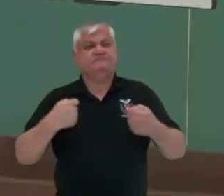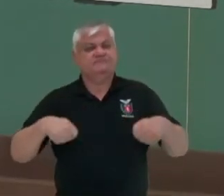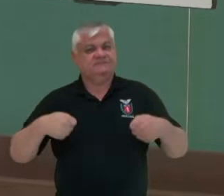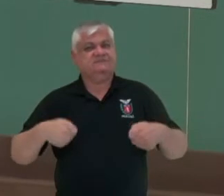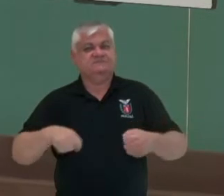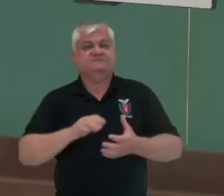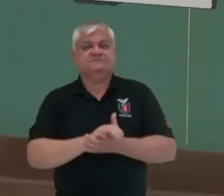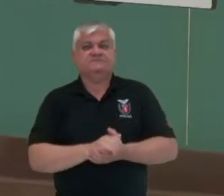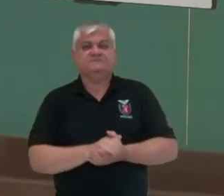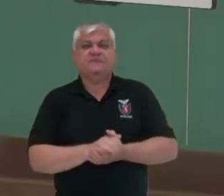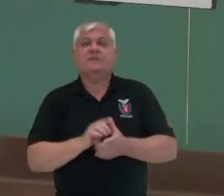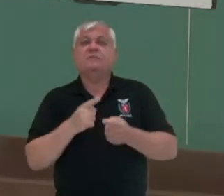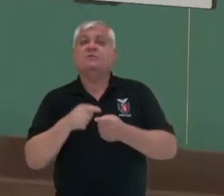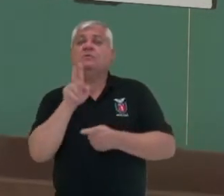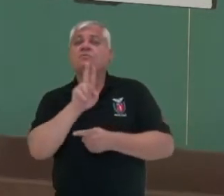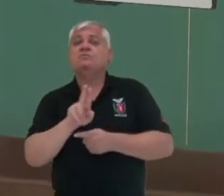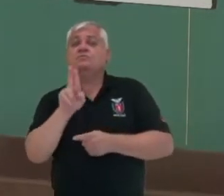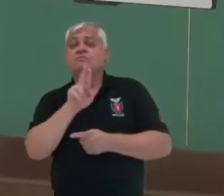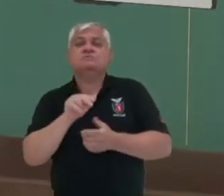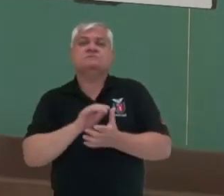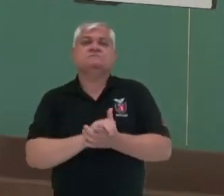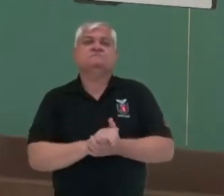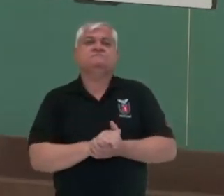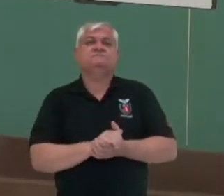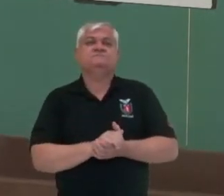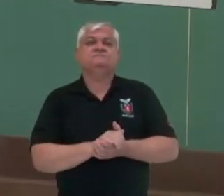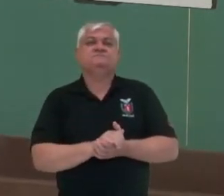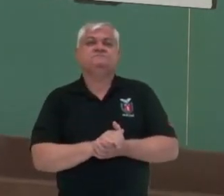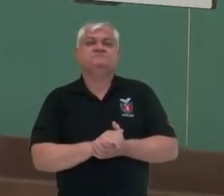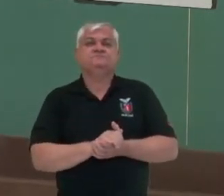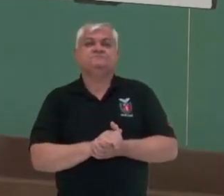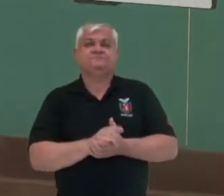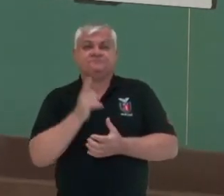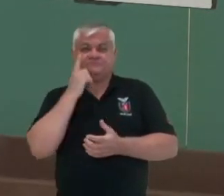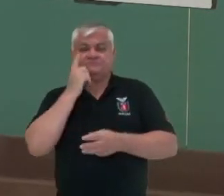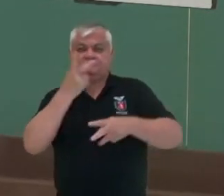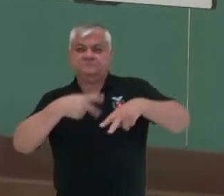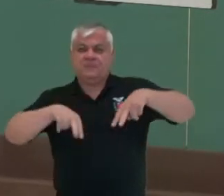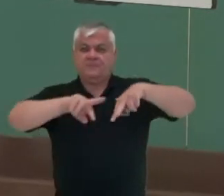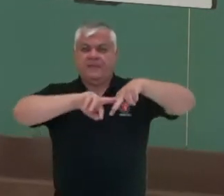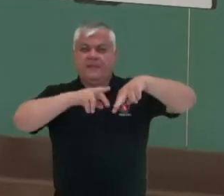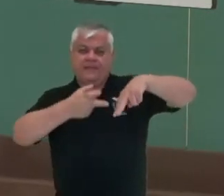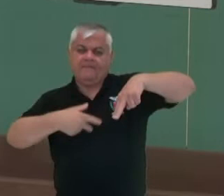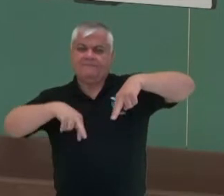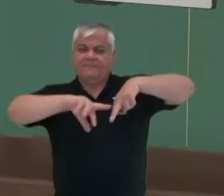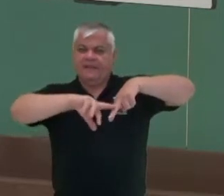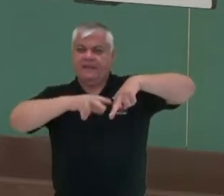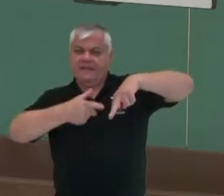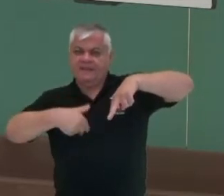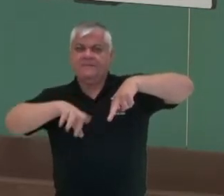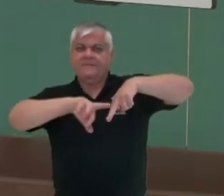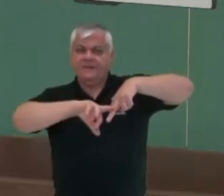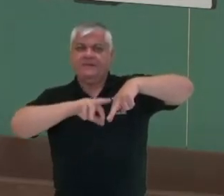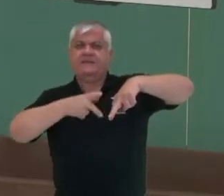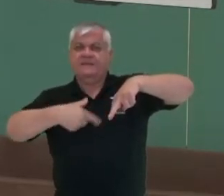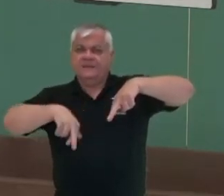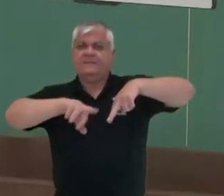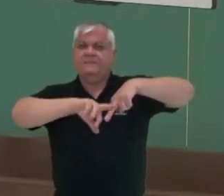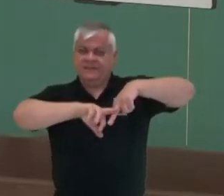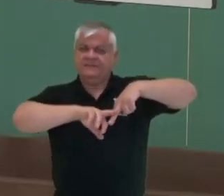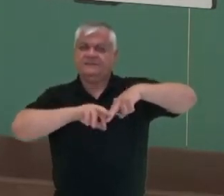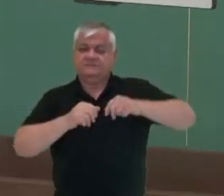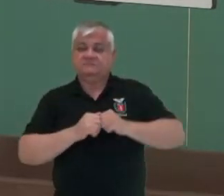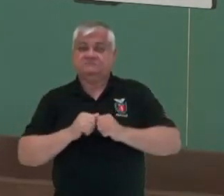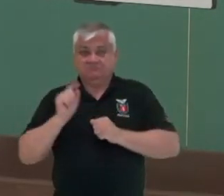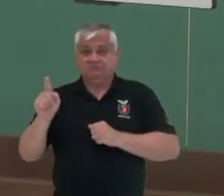que são utilizados para luta do Taekwondo. Aqui vocês podem ver, ó, que a professora falou aqui que está em desenho, aqui numa luta,